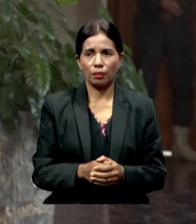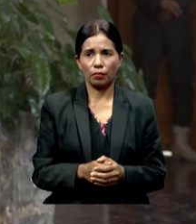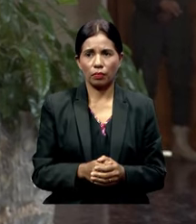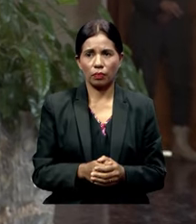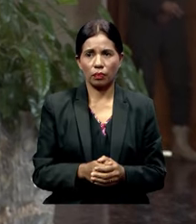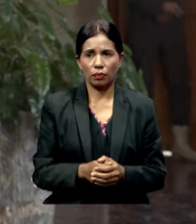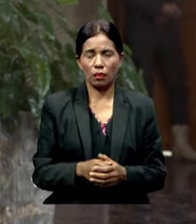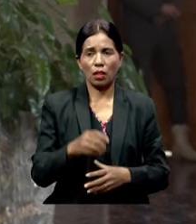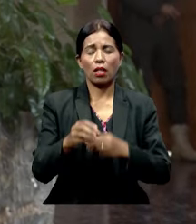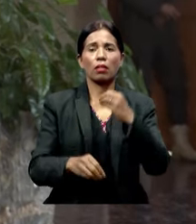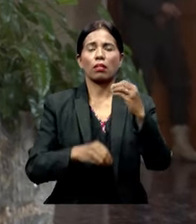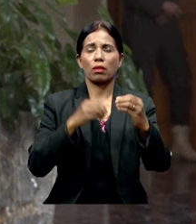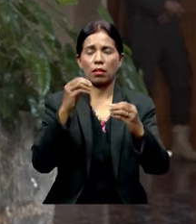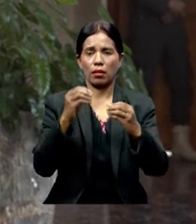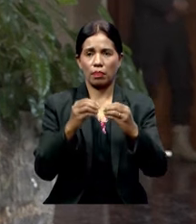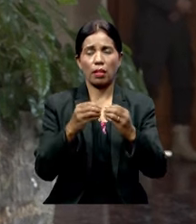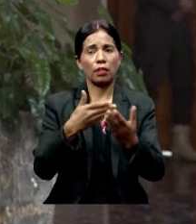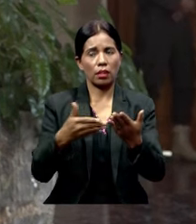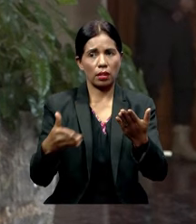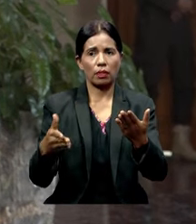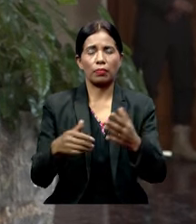né significa katak